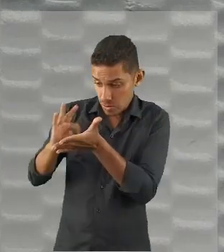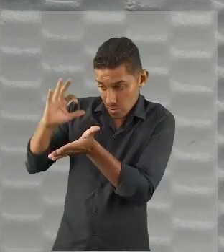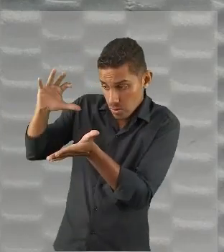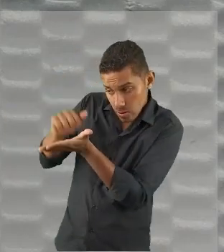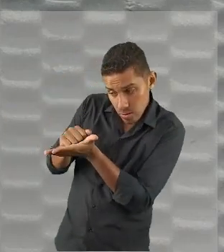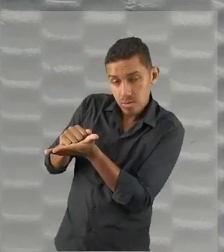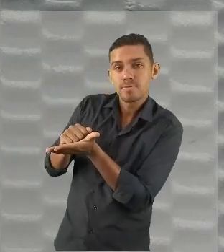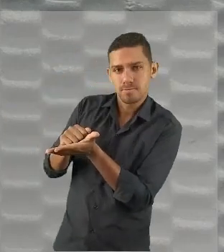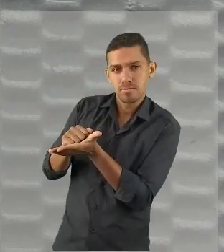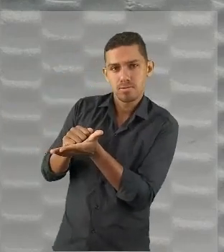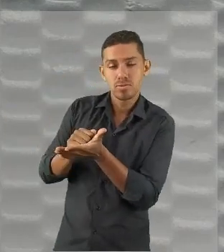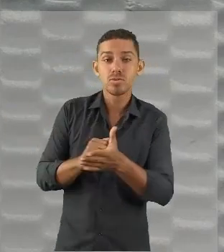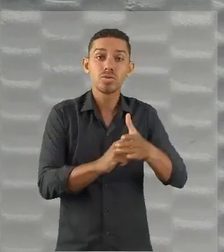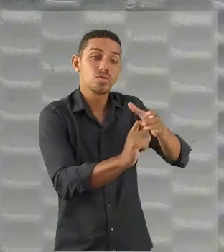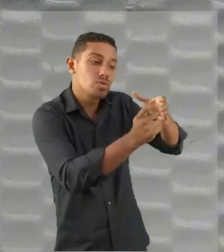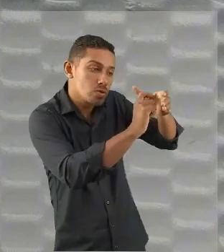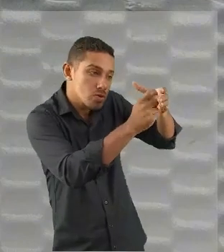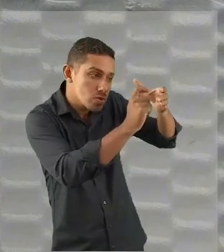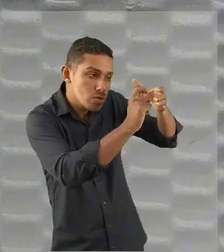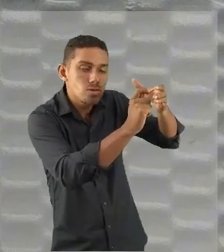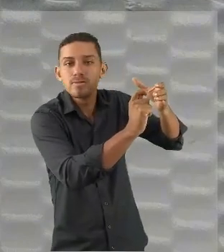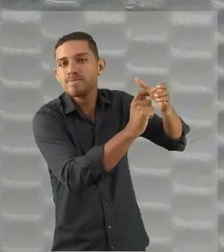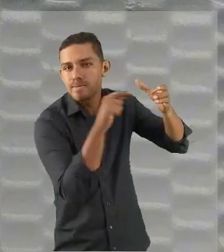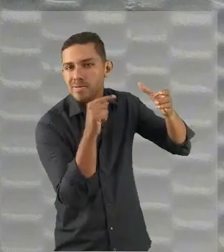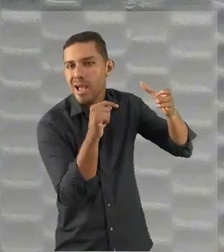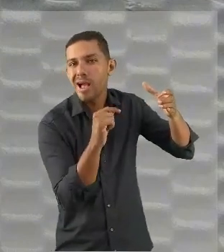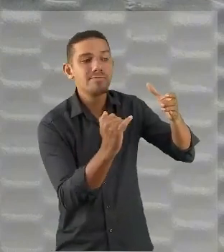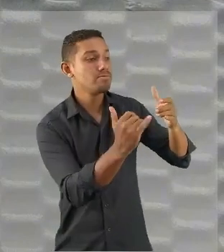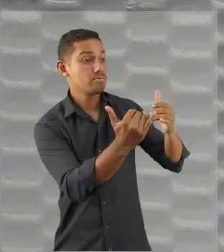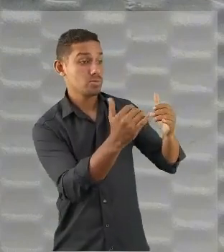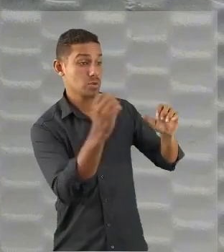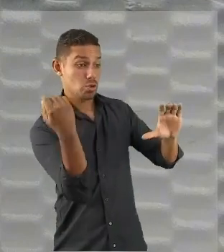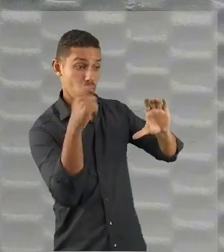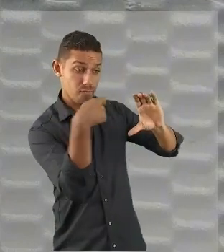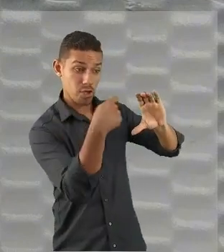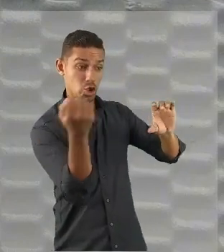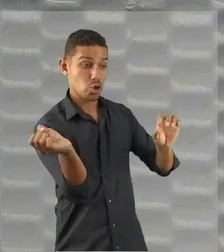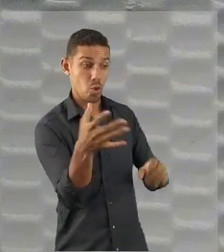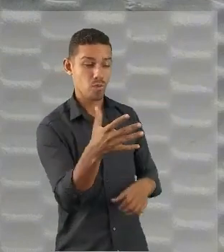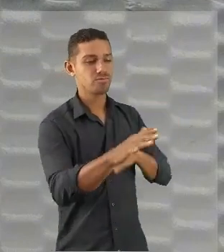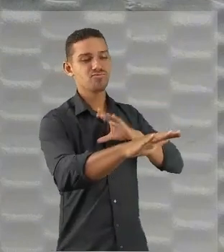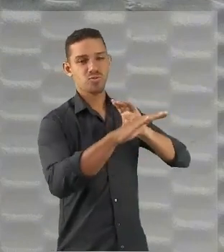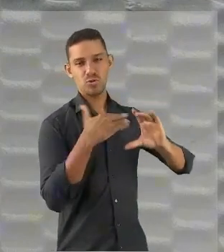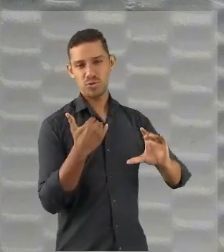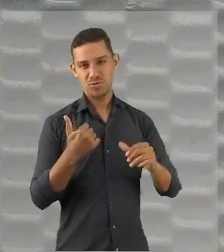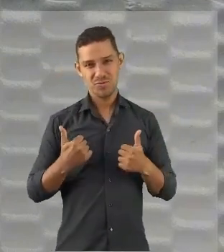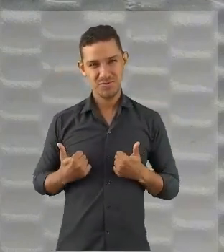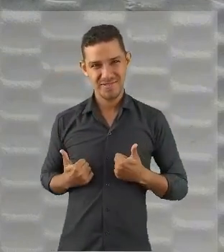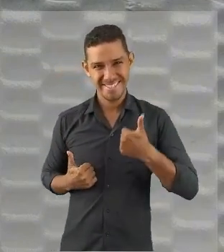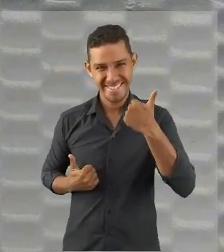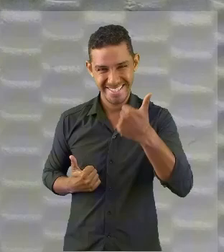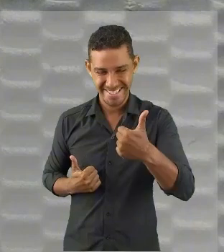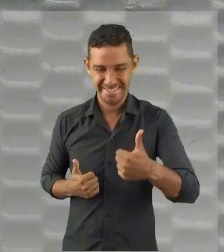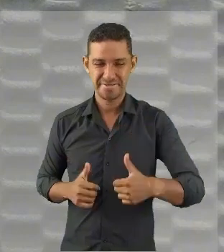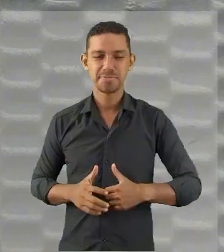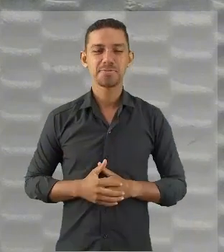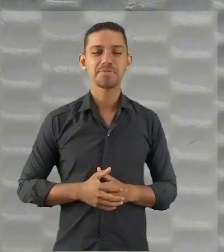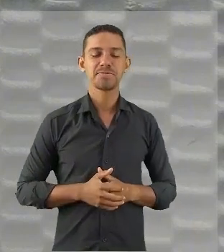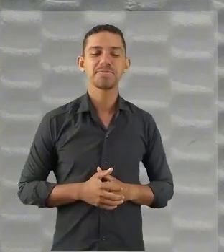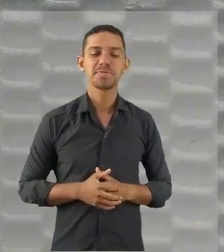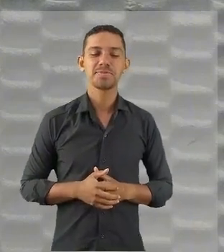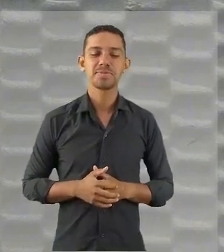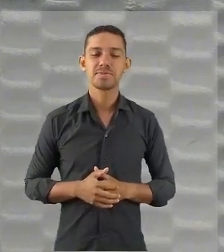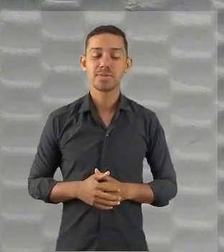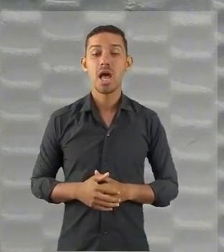e também acionar o sininho para você receber notificações de vídeos novos. Belezinha? Beleza. Então, essa é a